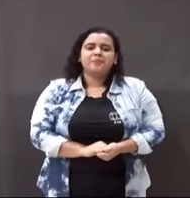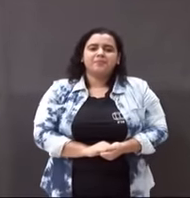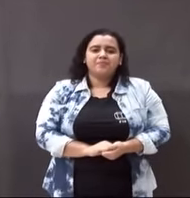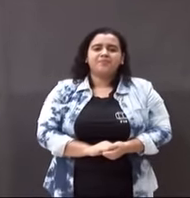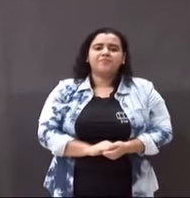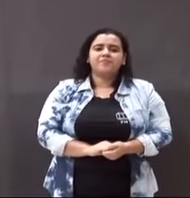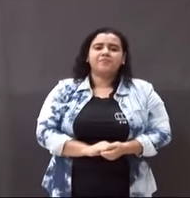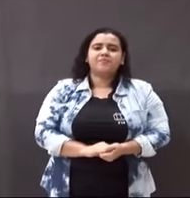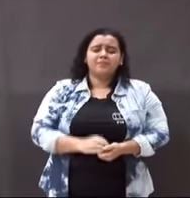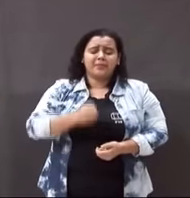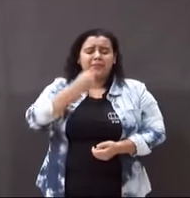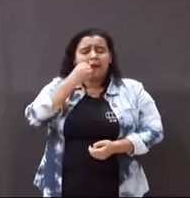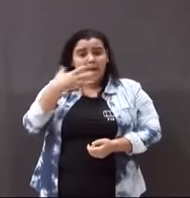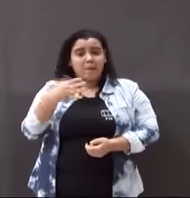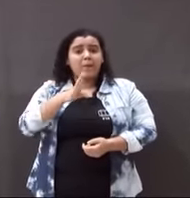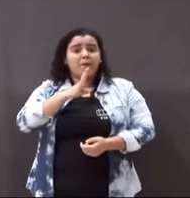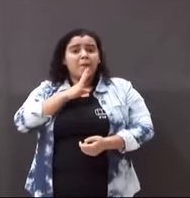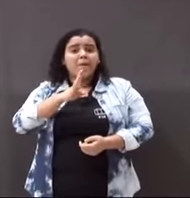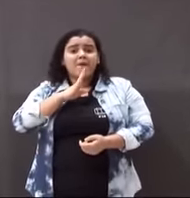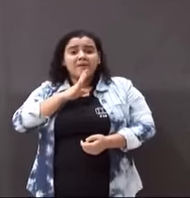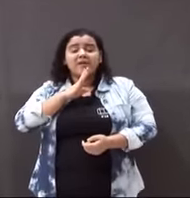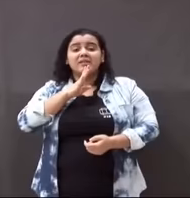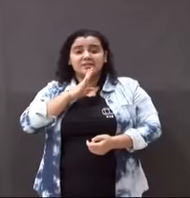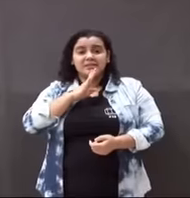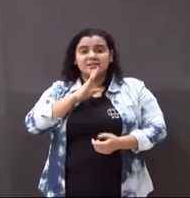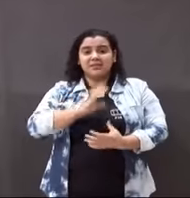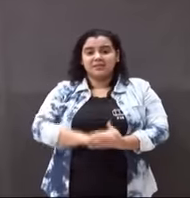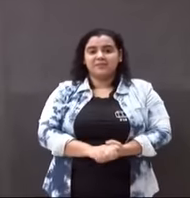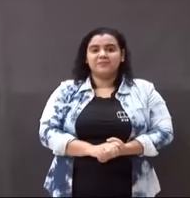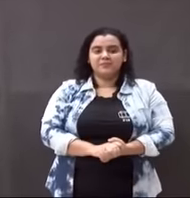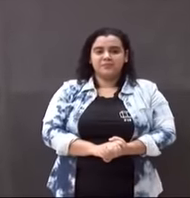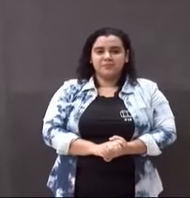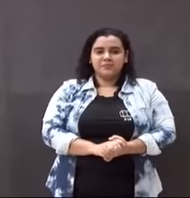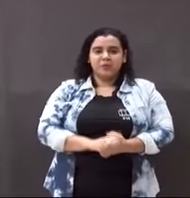É bom ter conhecimento daquilo que a gente faz, Gleison.